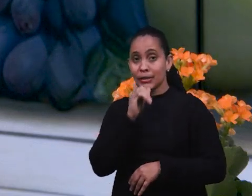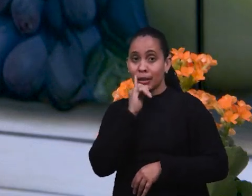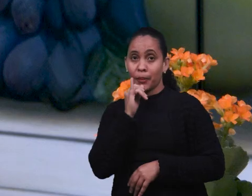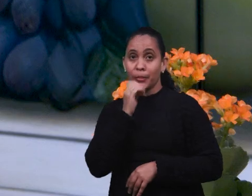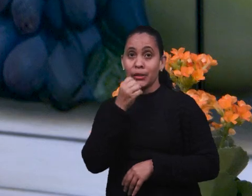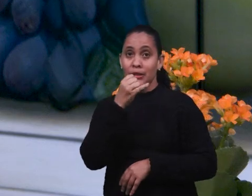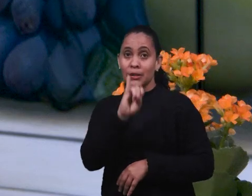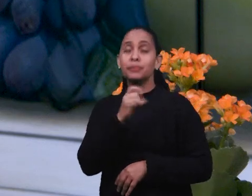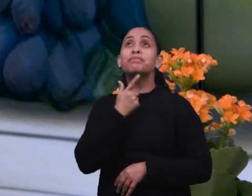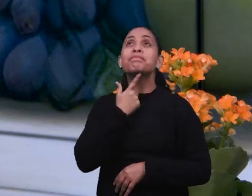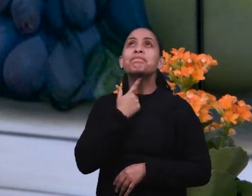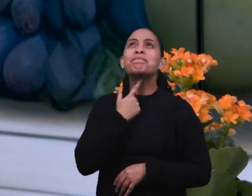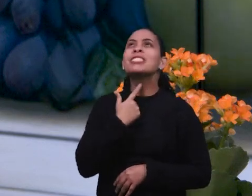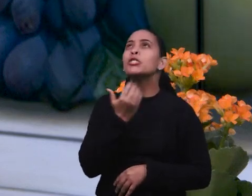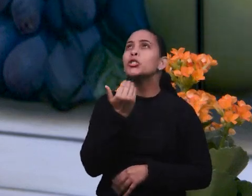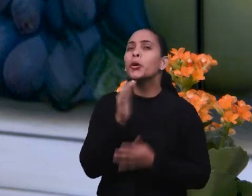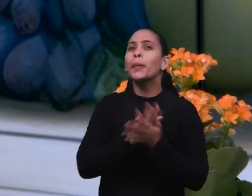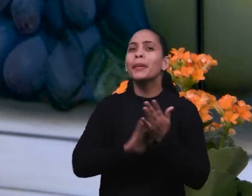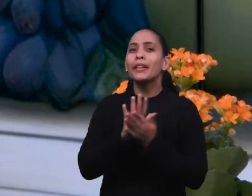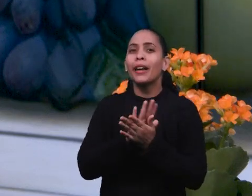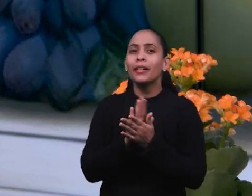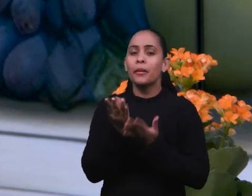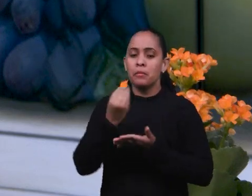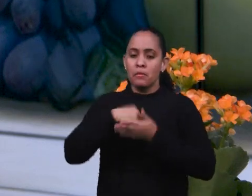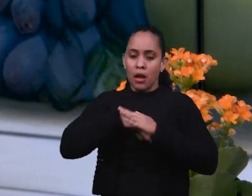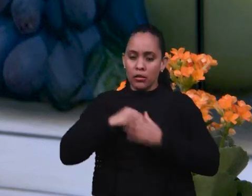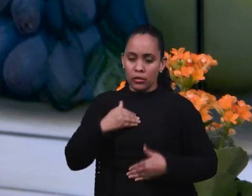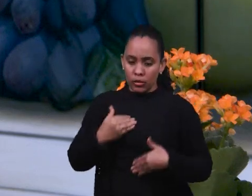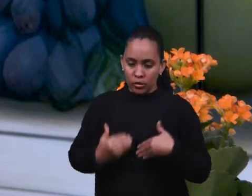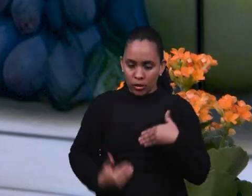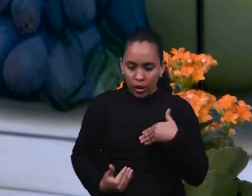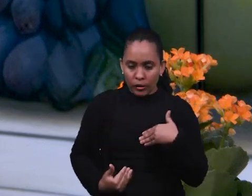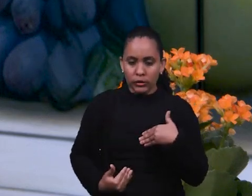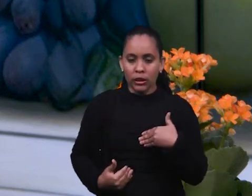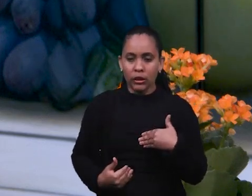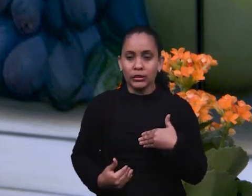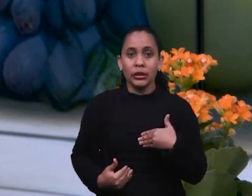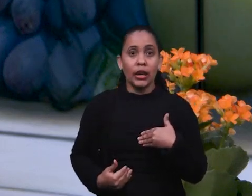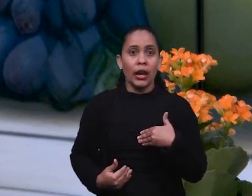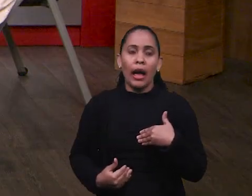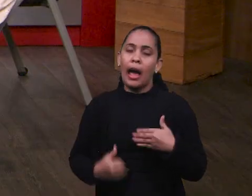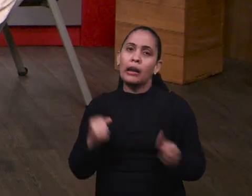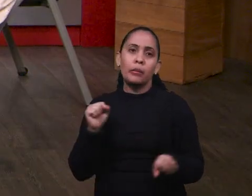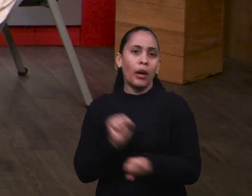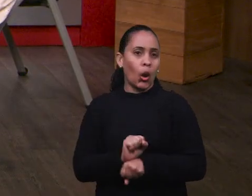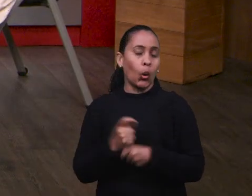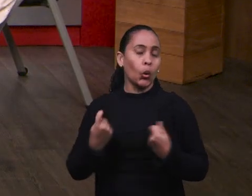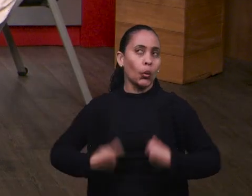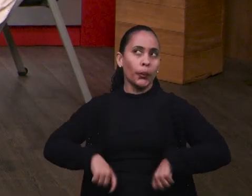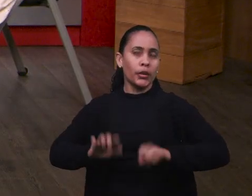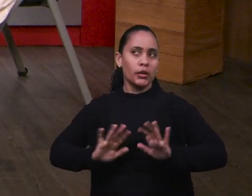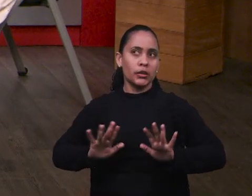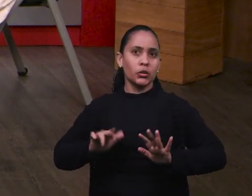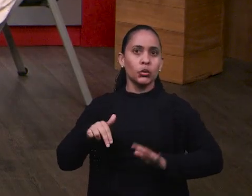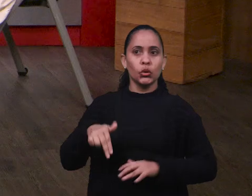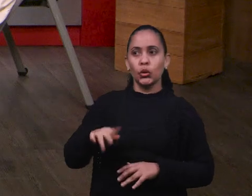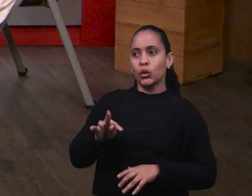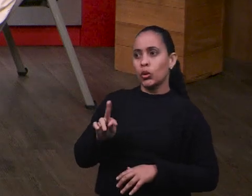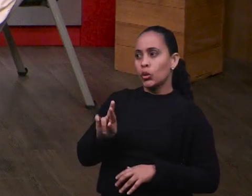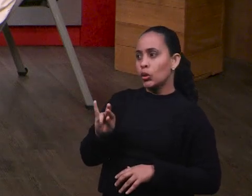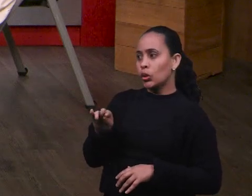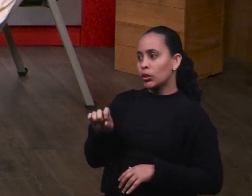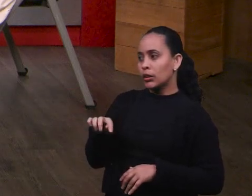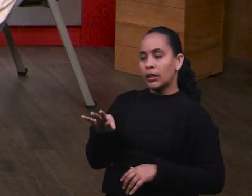dele não quer dizer que o organismo dele tenha uma redução de necessidade de energias, nutricional. né? Realmente, né? verdade. Então,